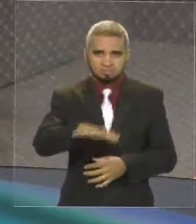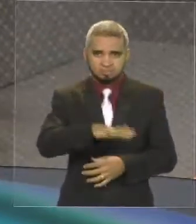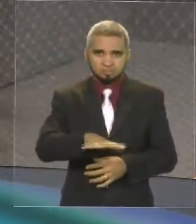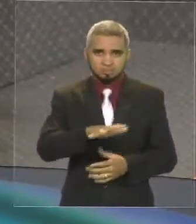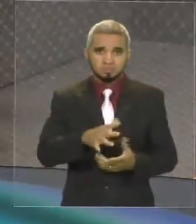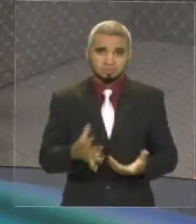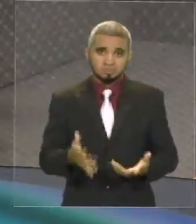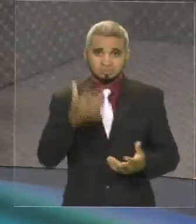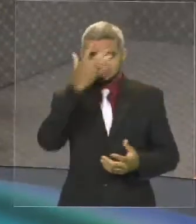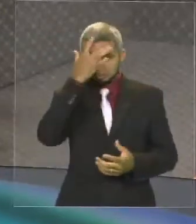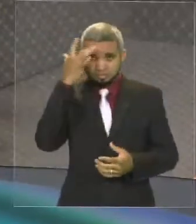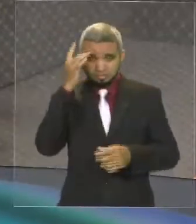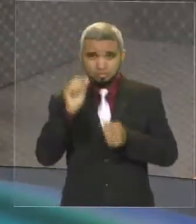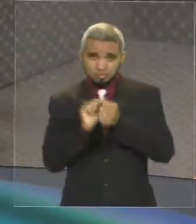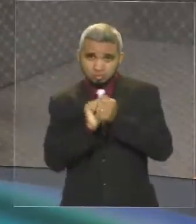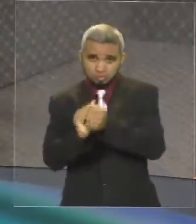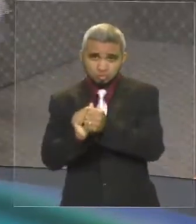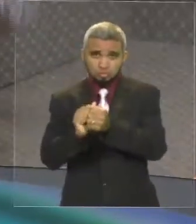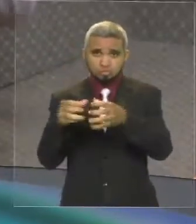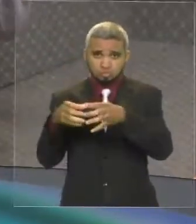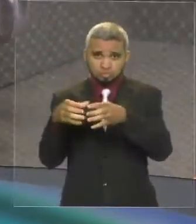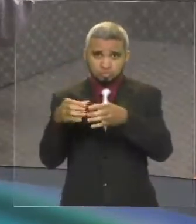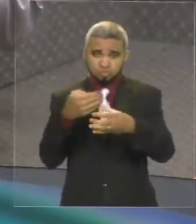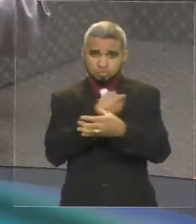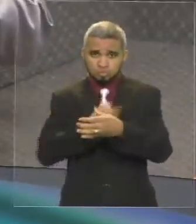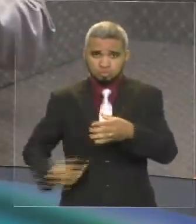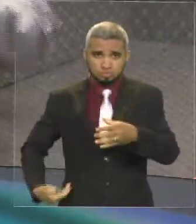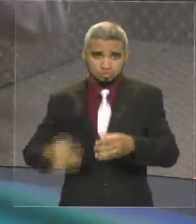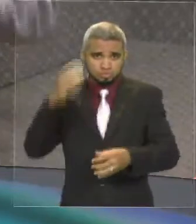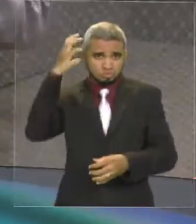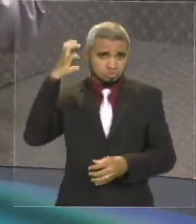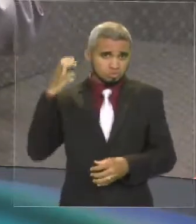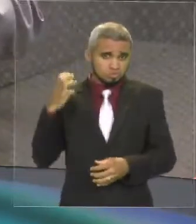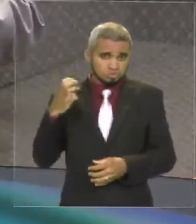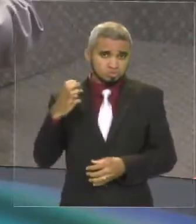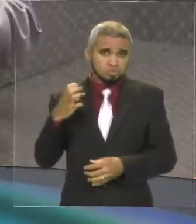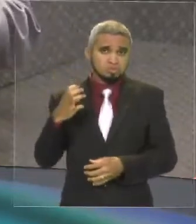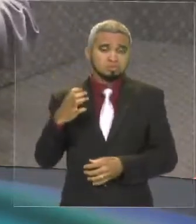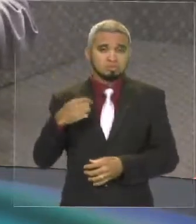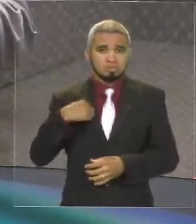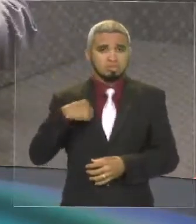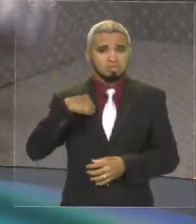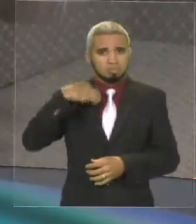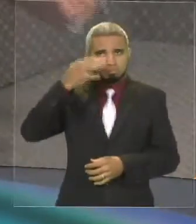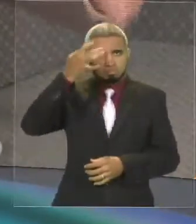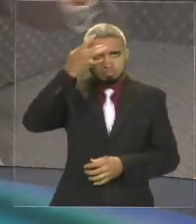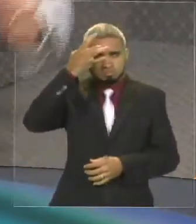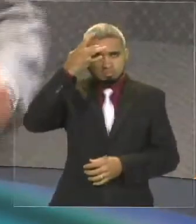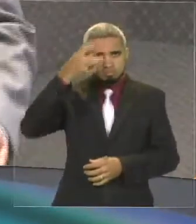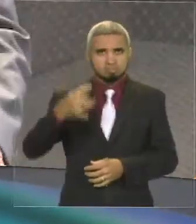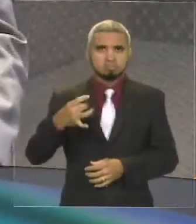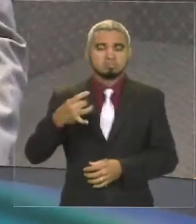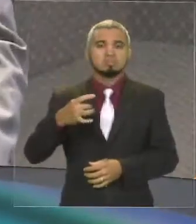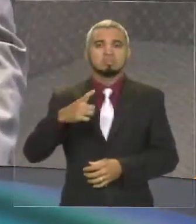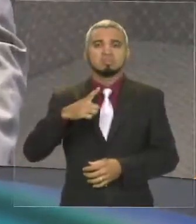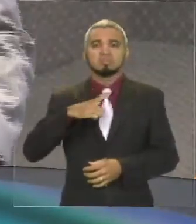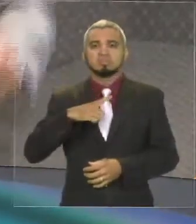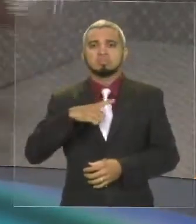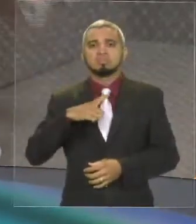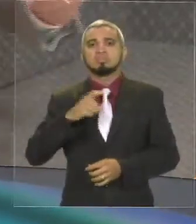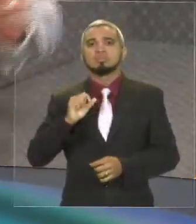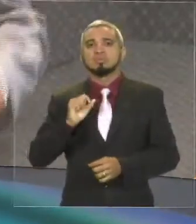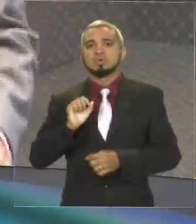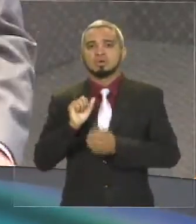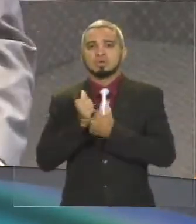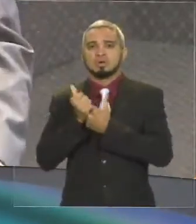faziam parte da base do governo Rosiana, no meu entendimento, na minha formação, no meu caráter, têm participação naquele governo, porque